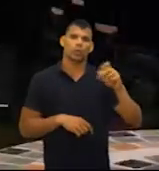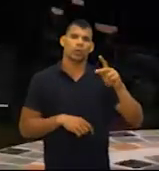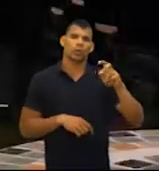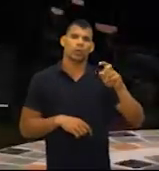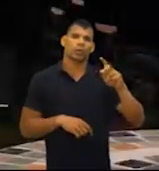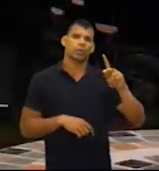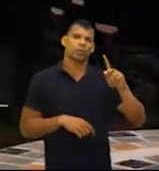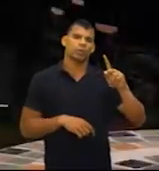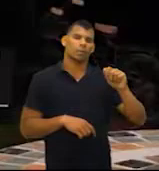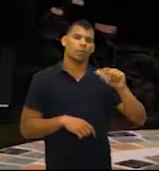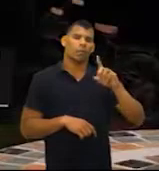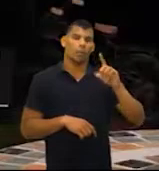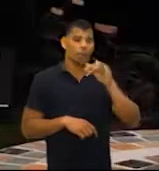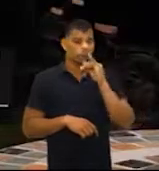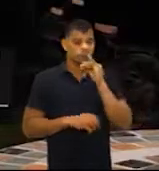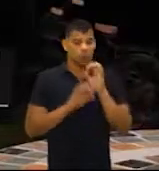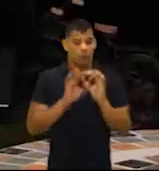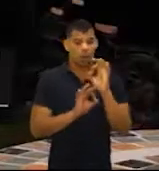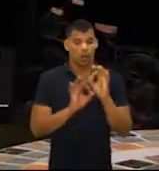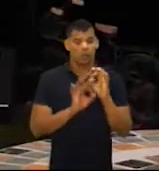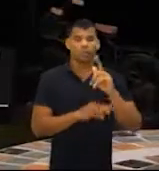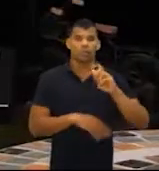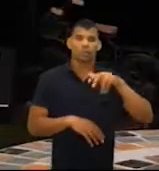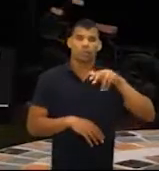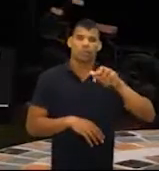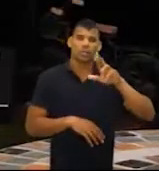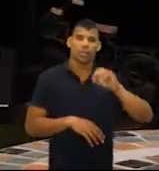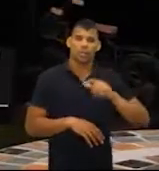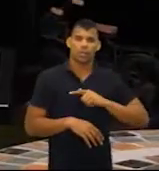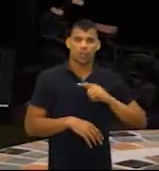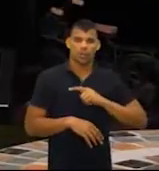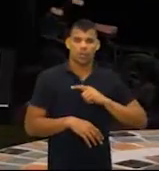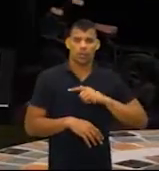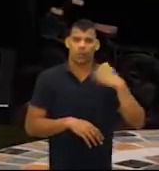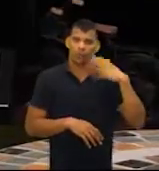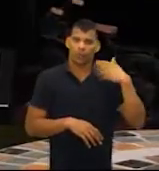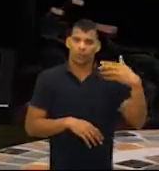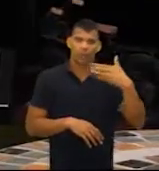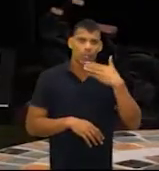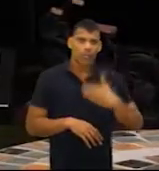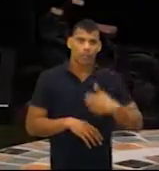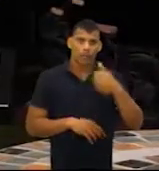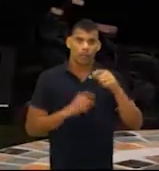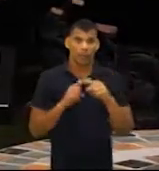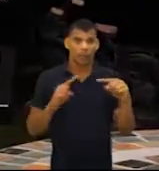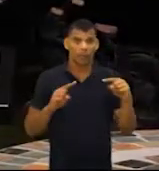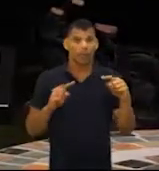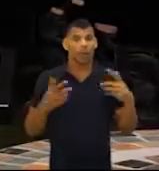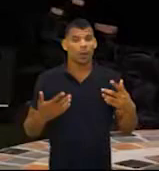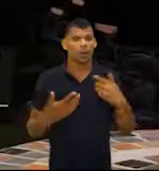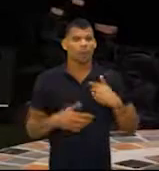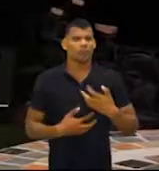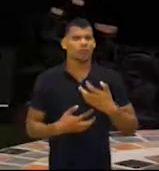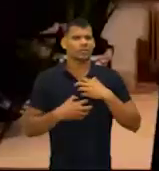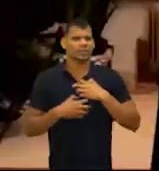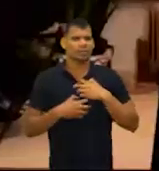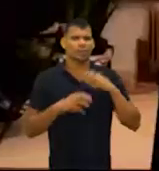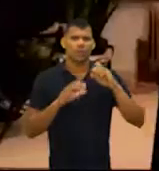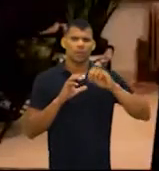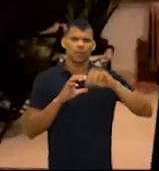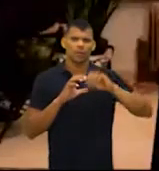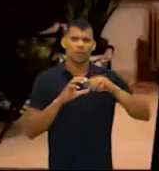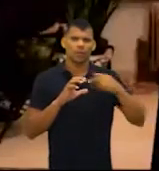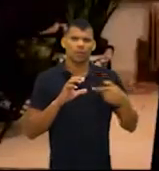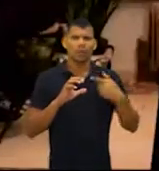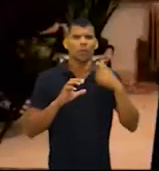um respaldo. Você organiza, você pode colocar vários gêneros e ganhar a melhor música, mas depois para